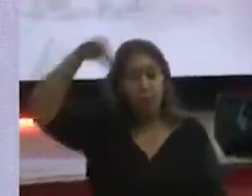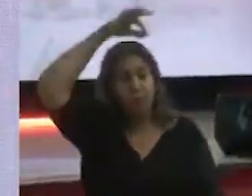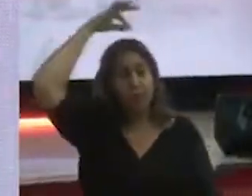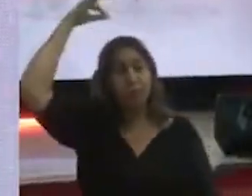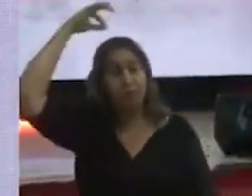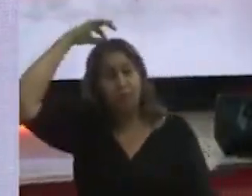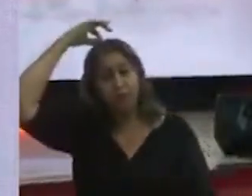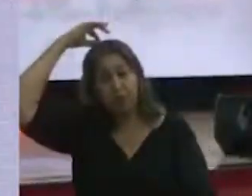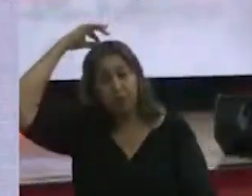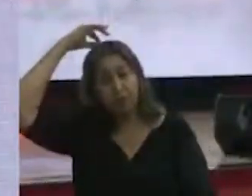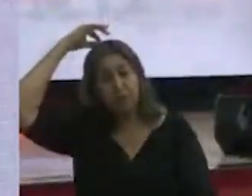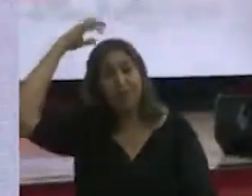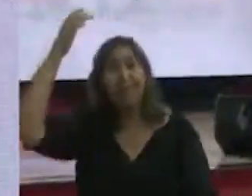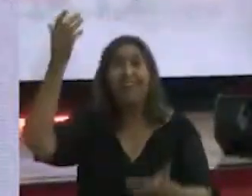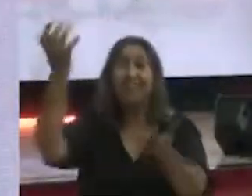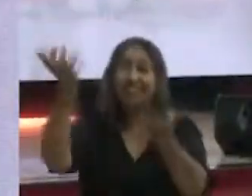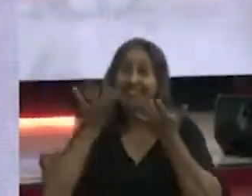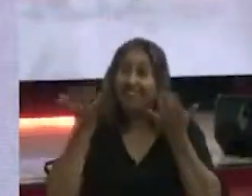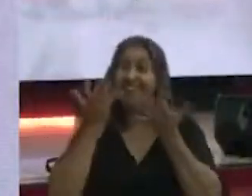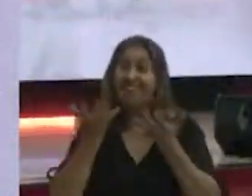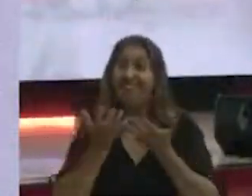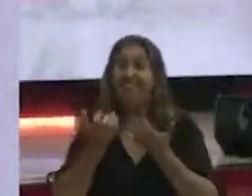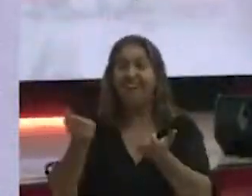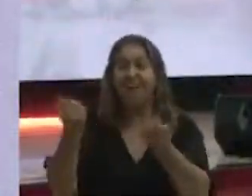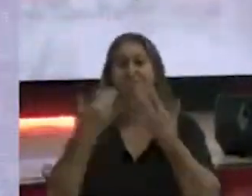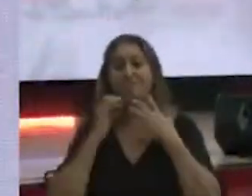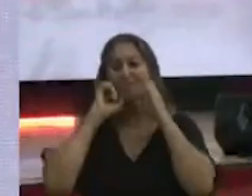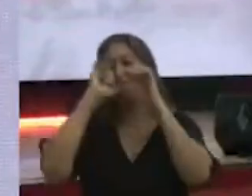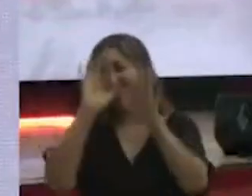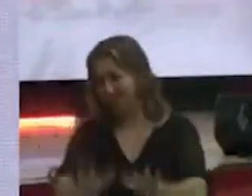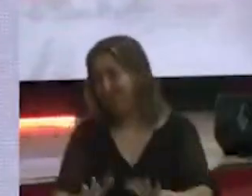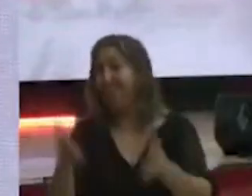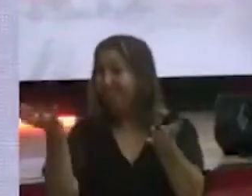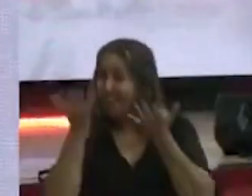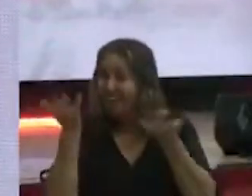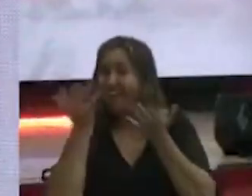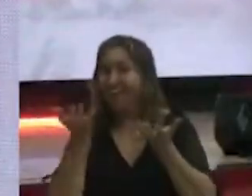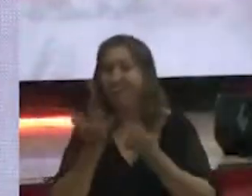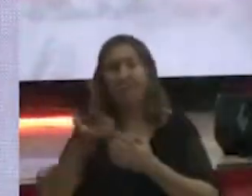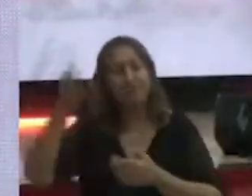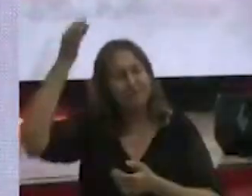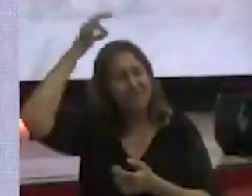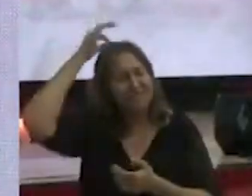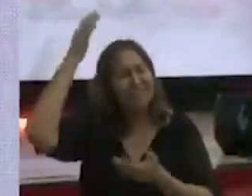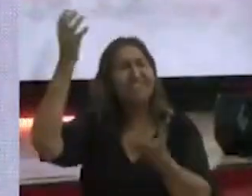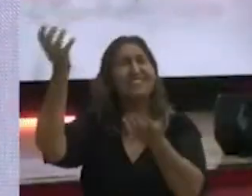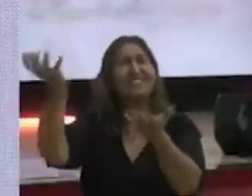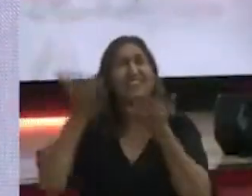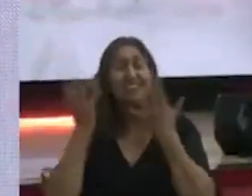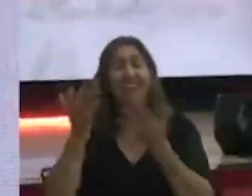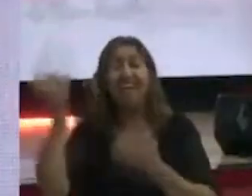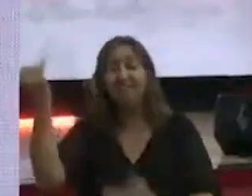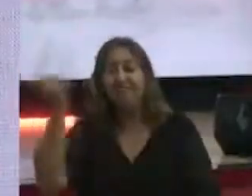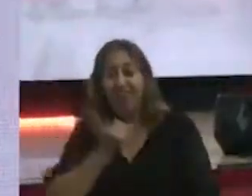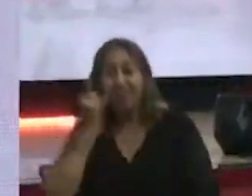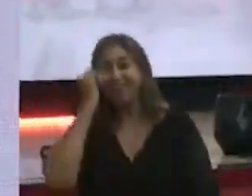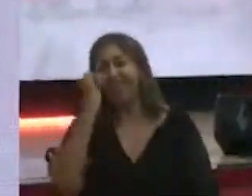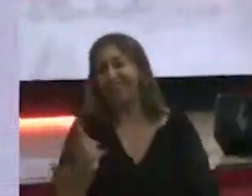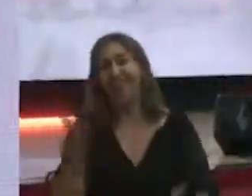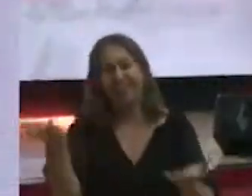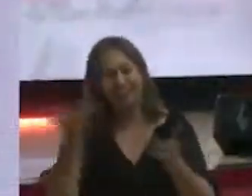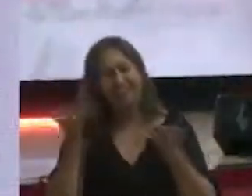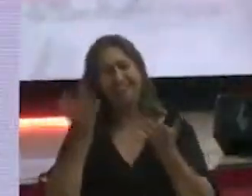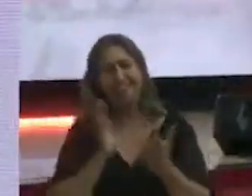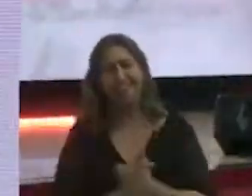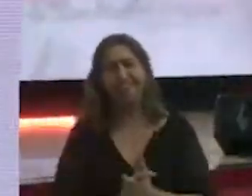santo ele quer nos abençoar o espírito Santo ele quer falar com você o